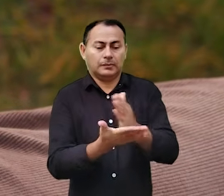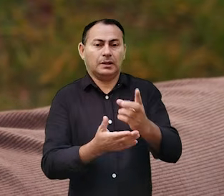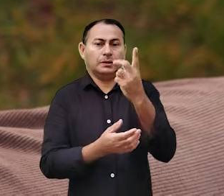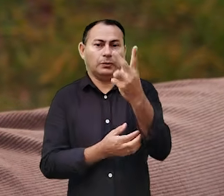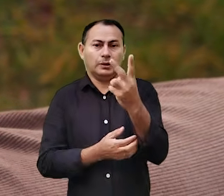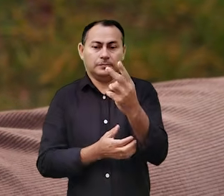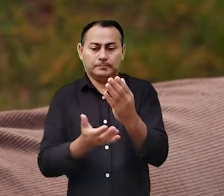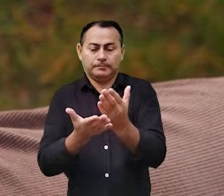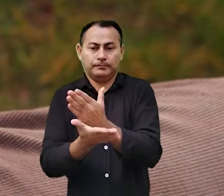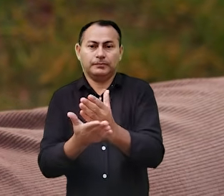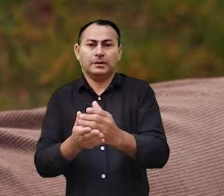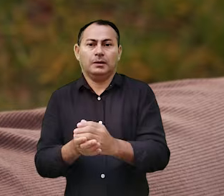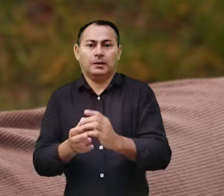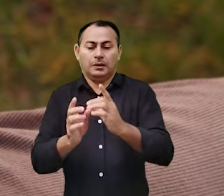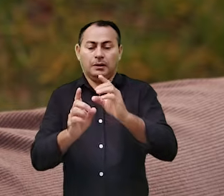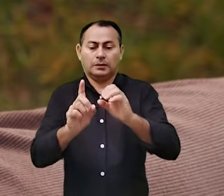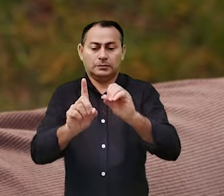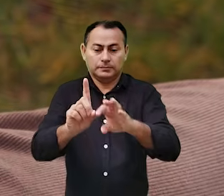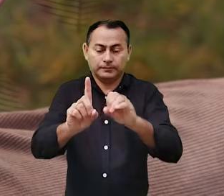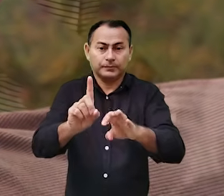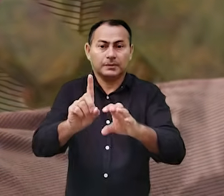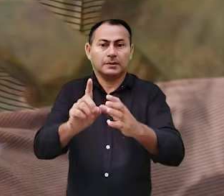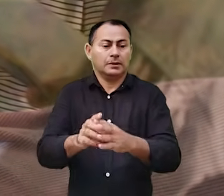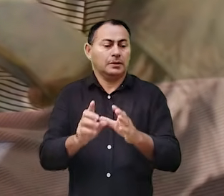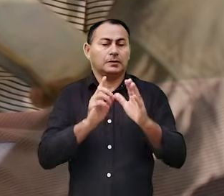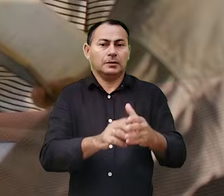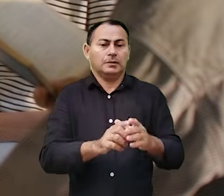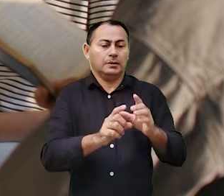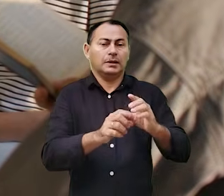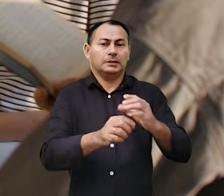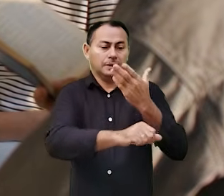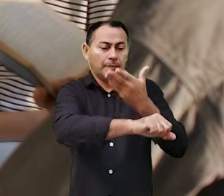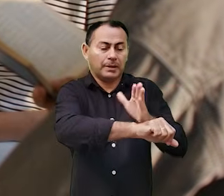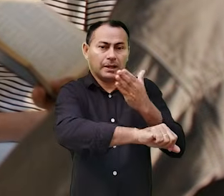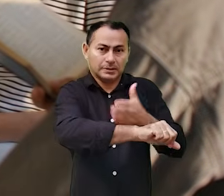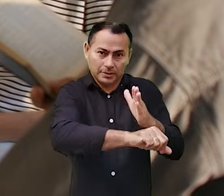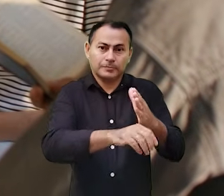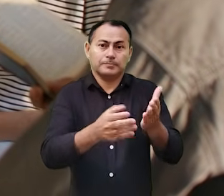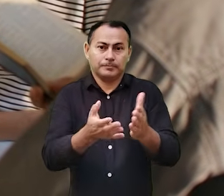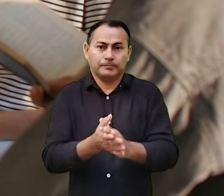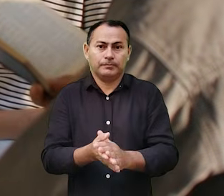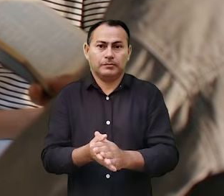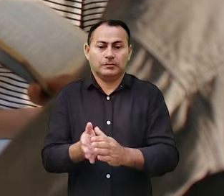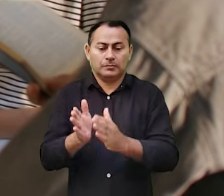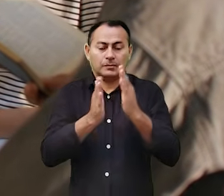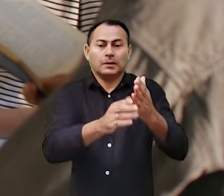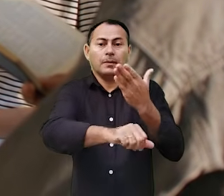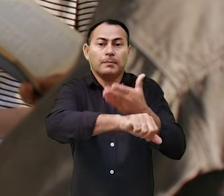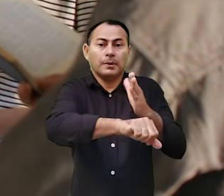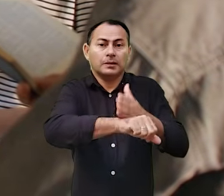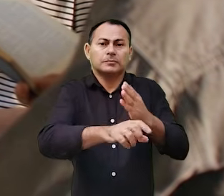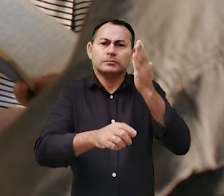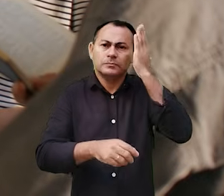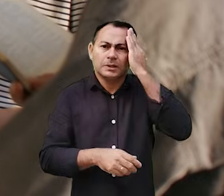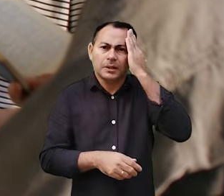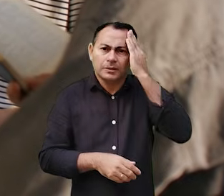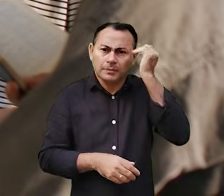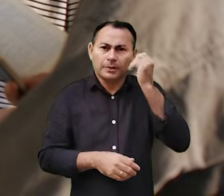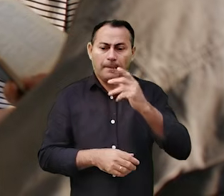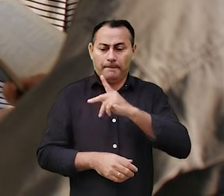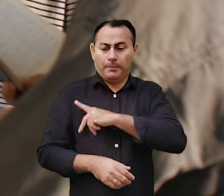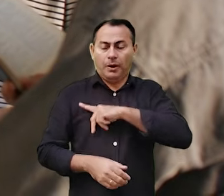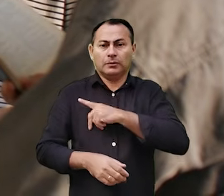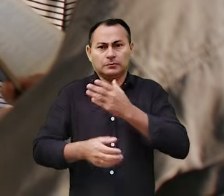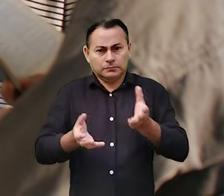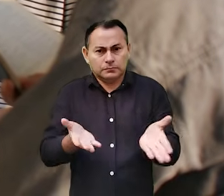em duas partes, a parte doutrinária de ensino e a parte de aplicação. Nesta parte prática descobrimos que Paulo